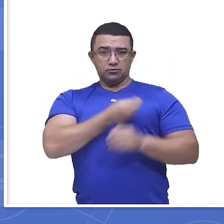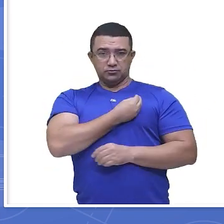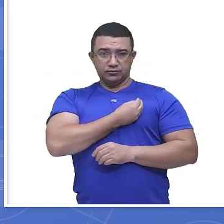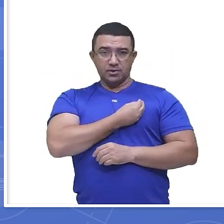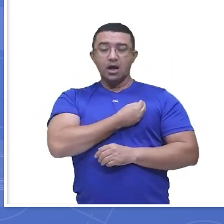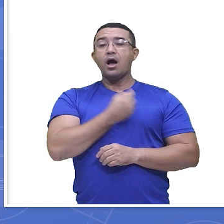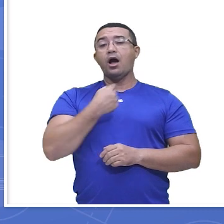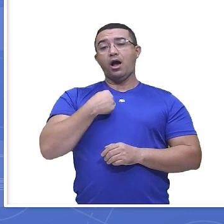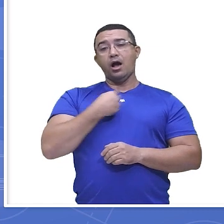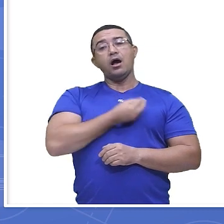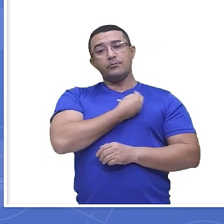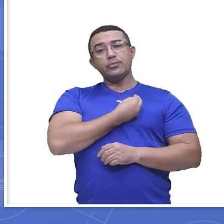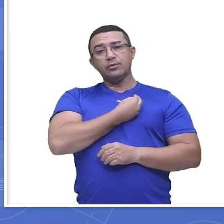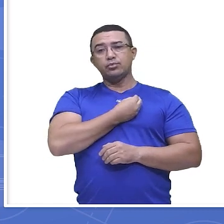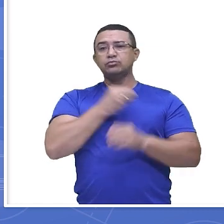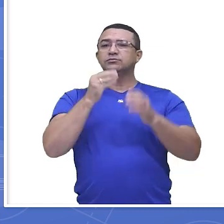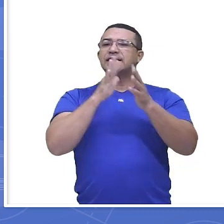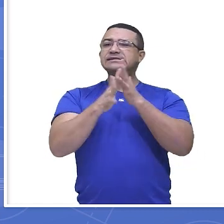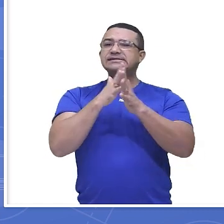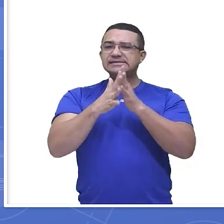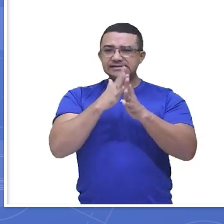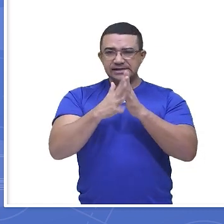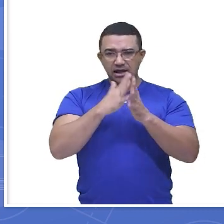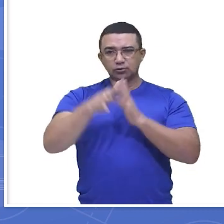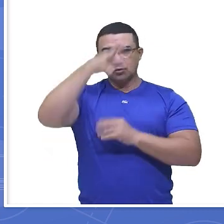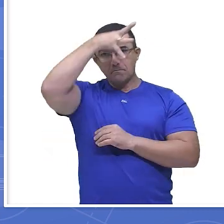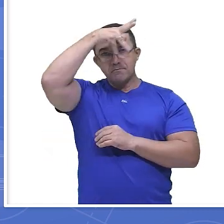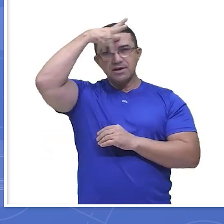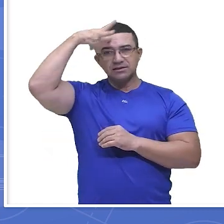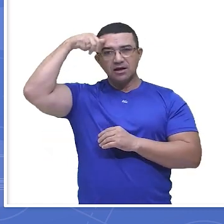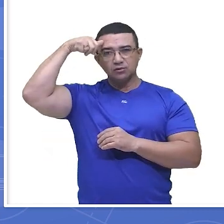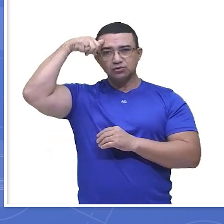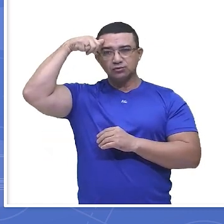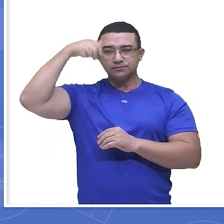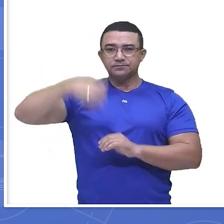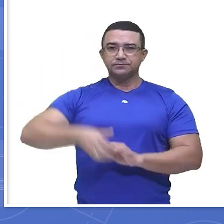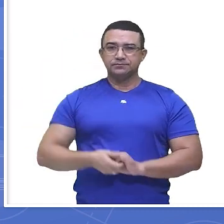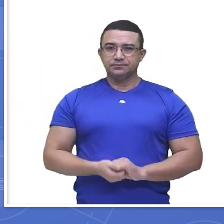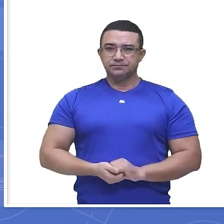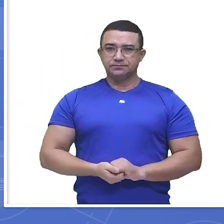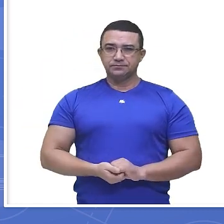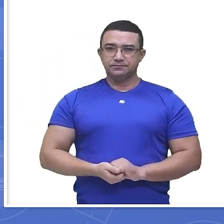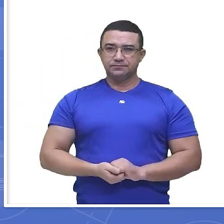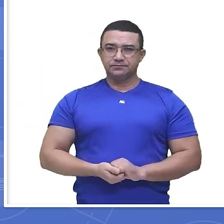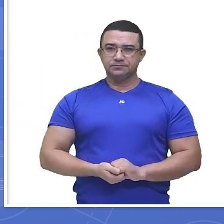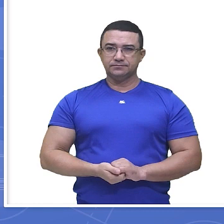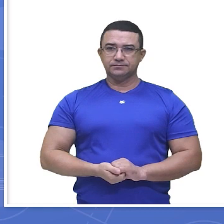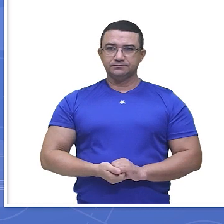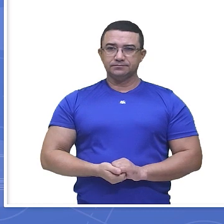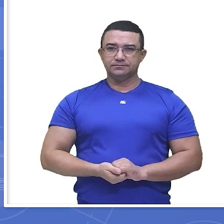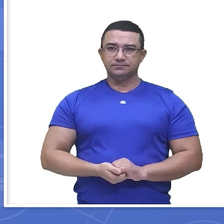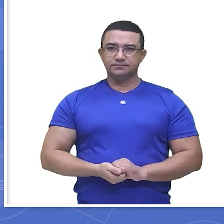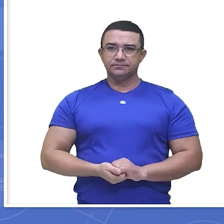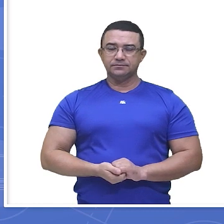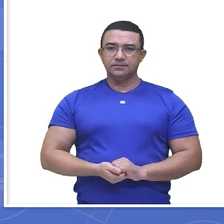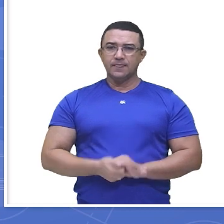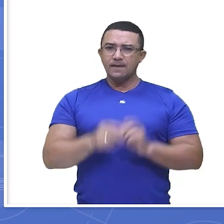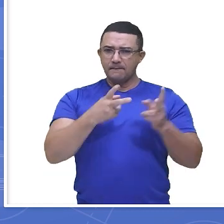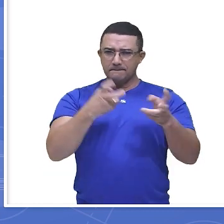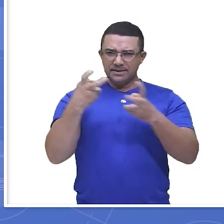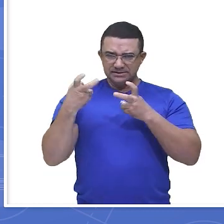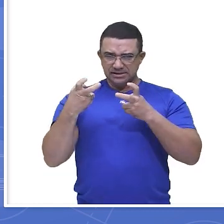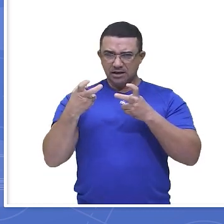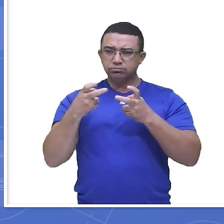Manaus. Vivo en el centro de Manaus. Donde vives? Observem que estamos